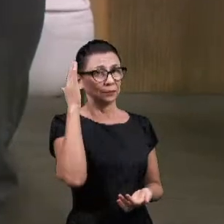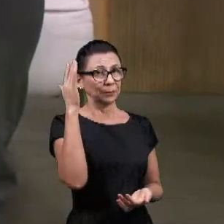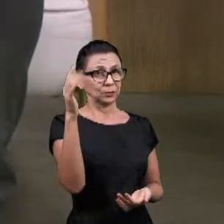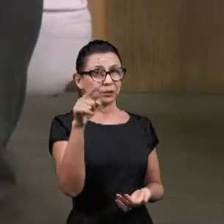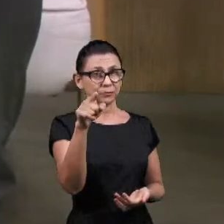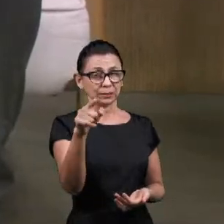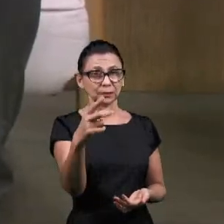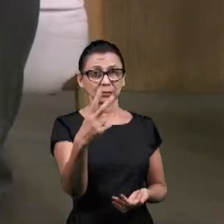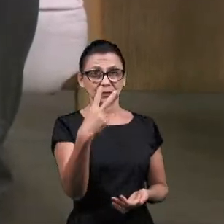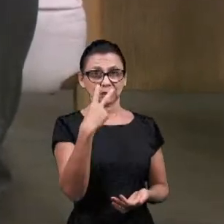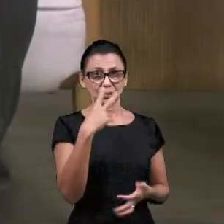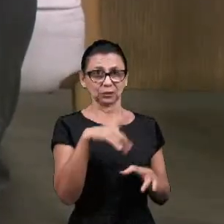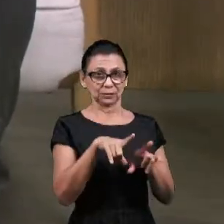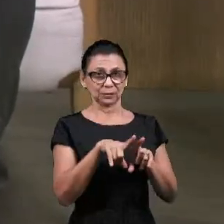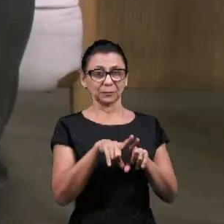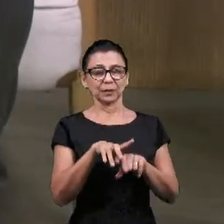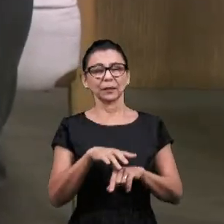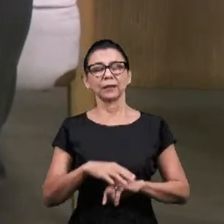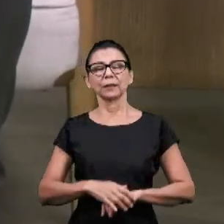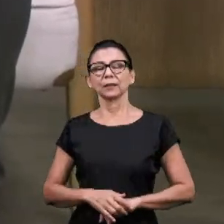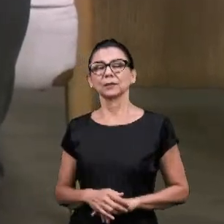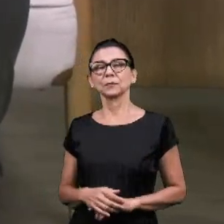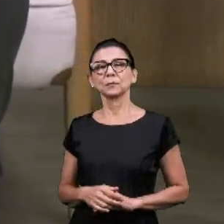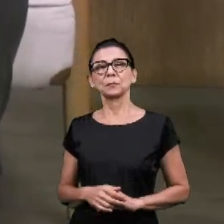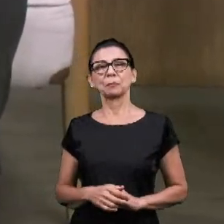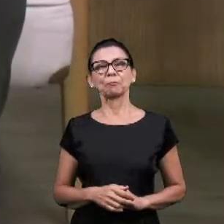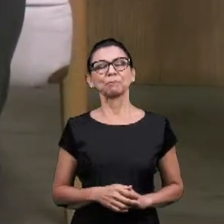participando, imagina também,